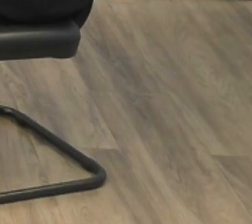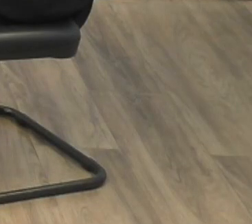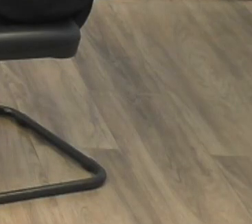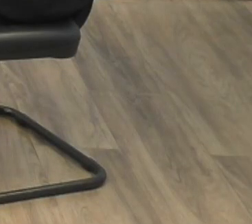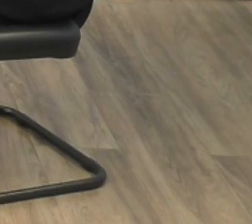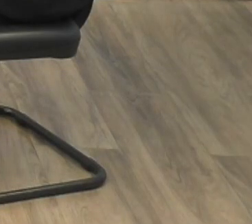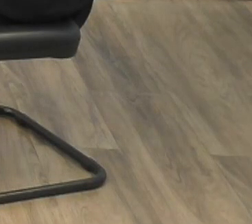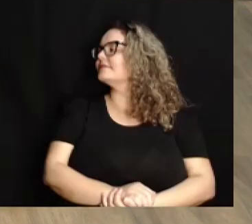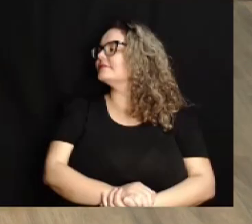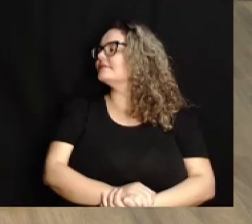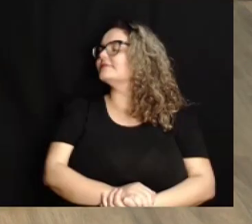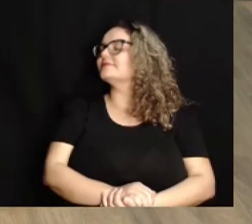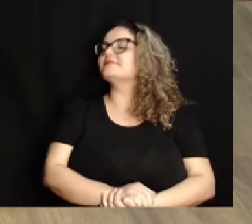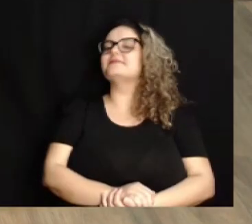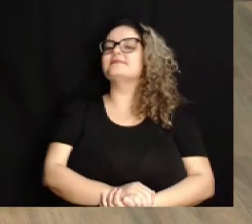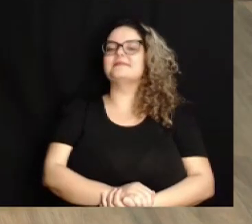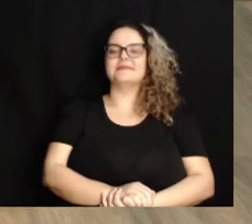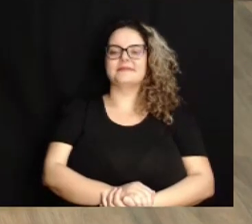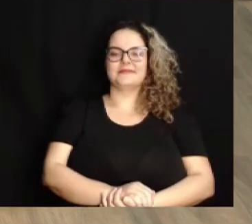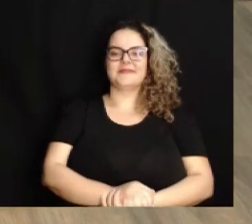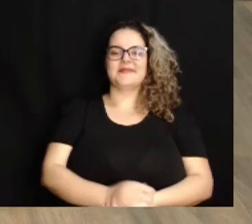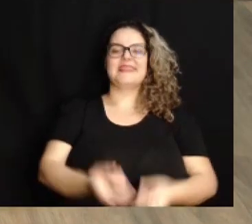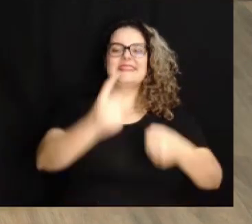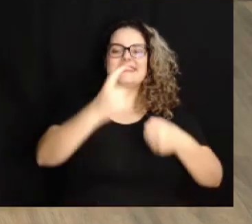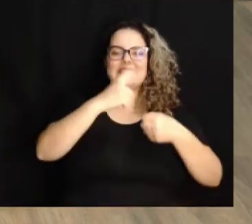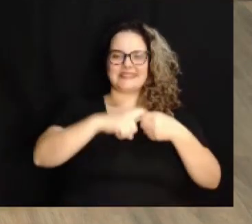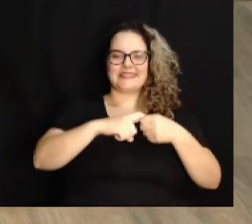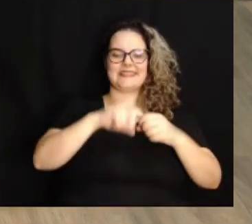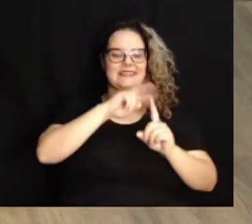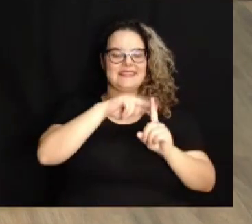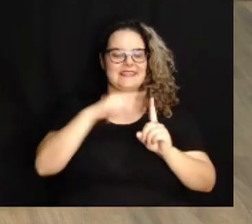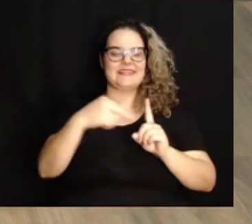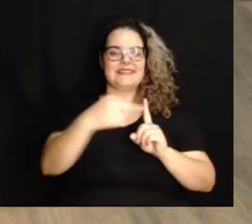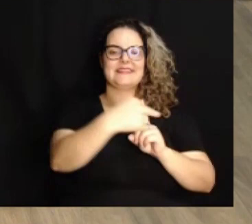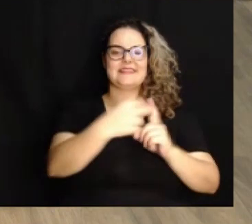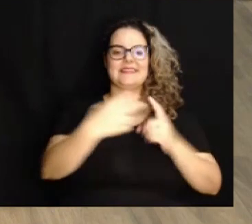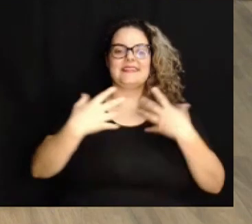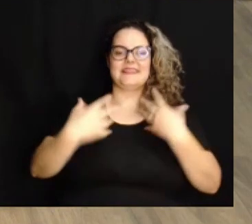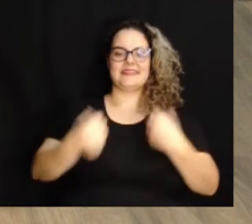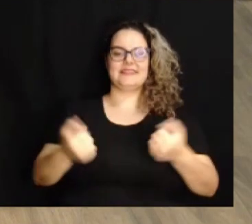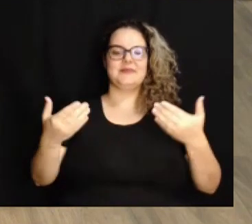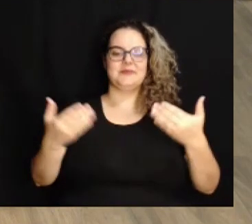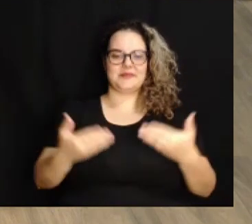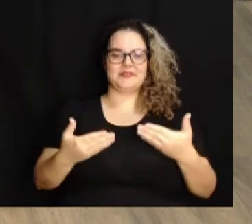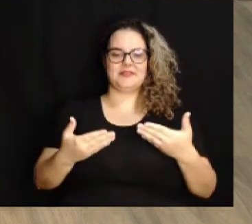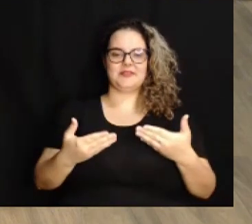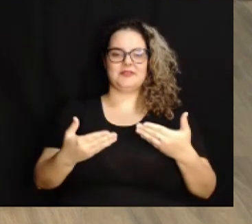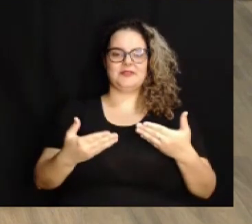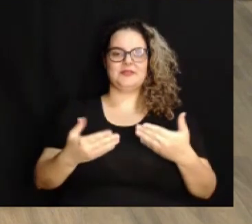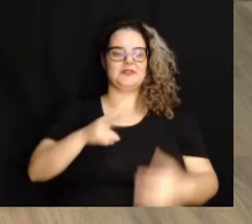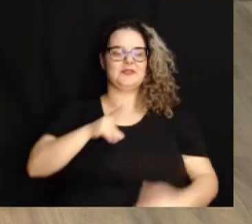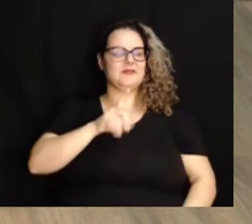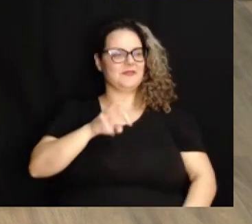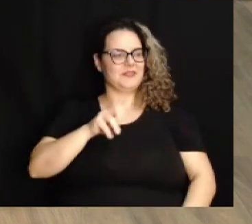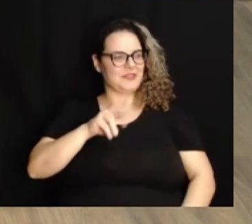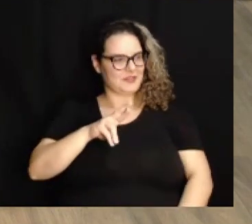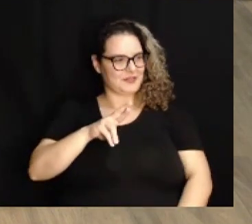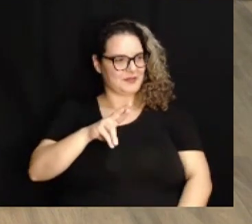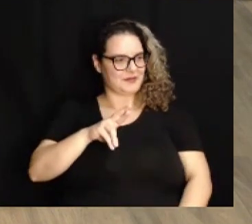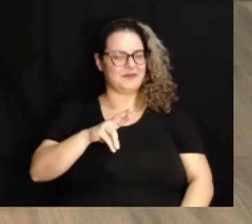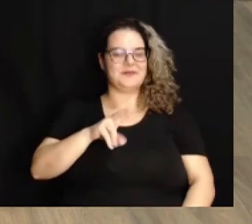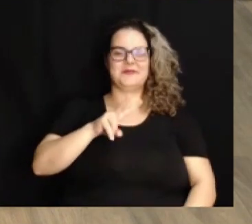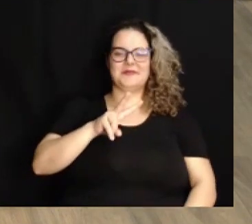Estamos de volta com o nosso ponto de vista, recebendo aqui hoje o Vitor, né? O Vitor Vieira, ele que